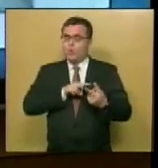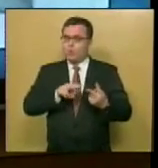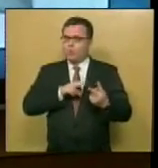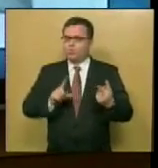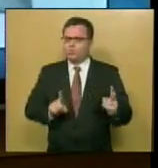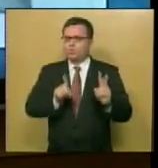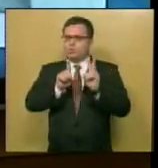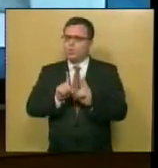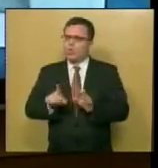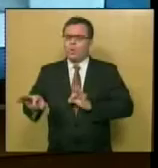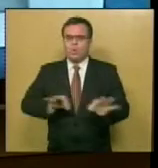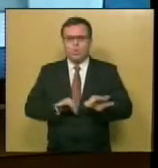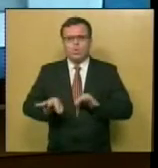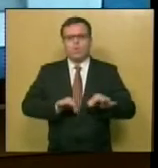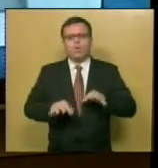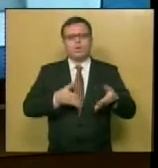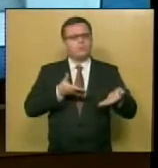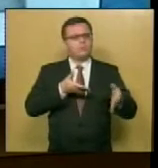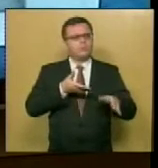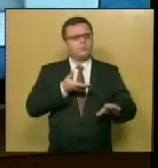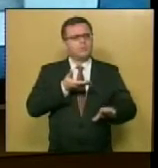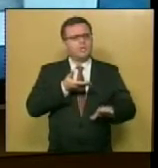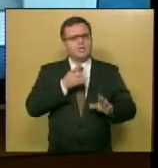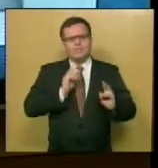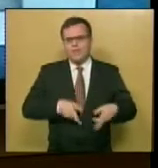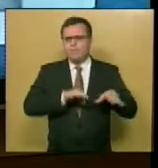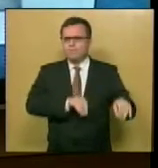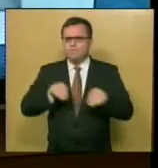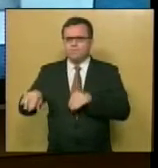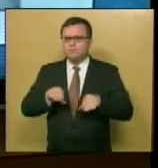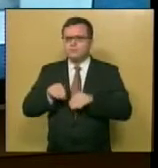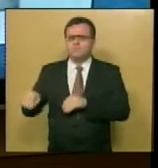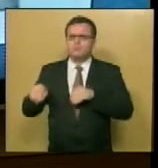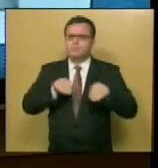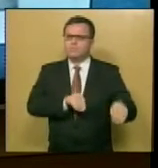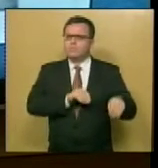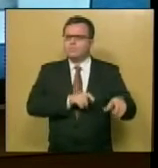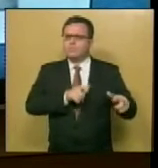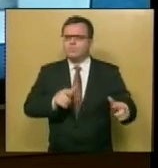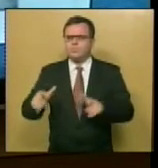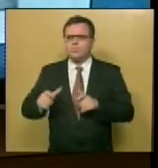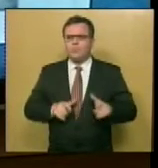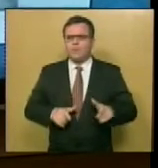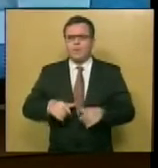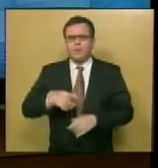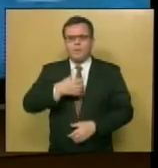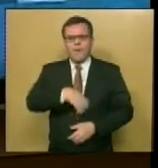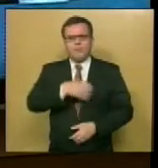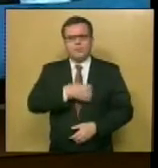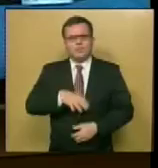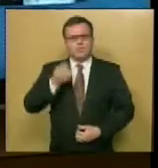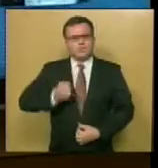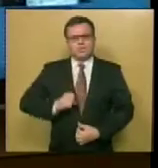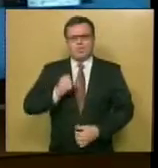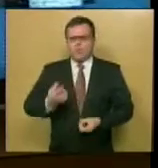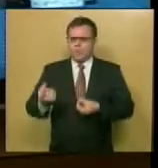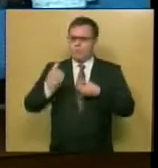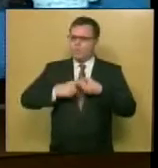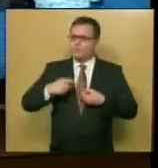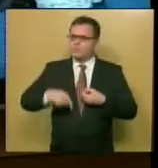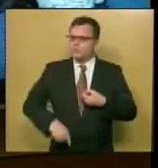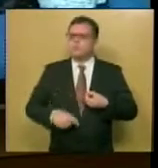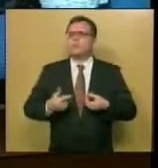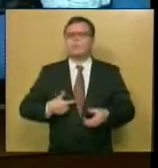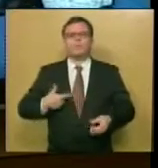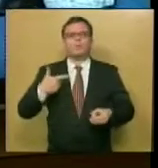mulas transportavam cereais de Jeremoabo, na Bahia, para a Feira de Laranjeiras, em Sergipe. No retorno,